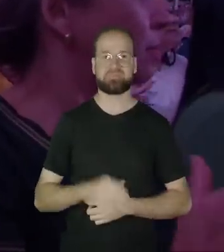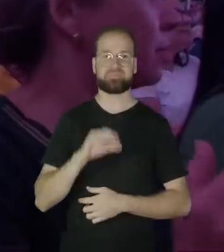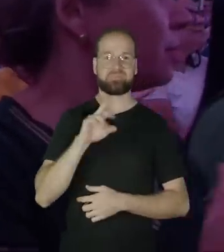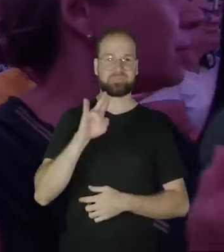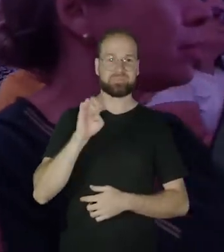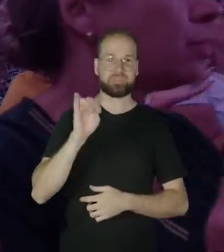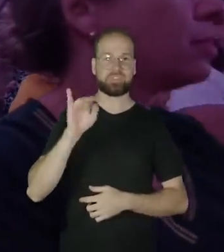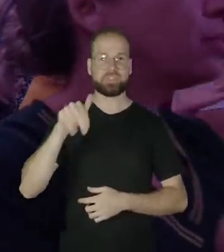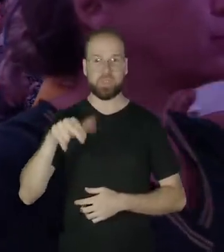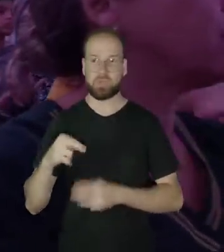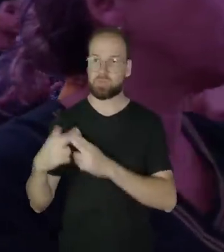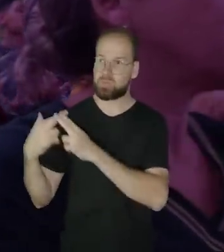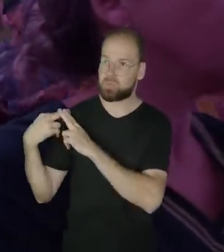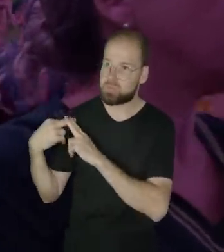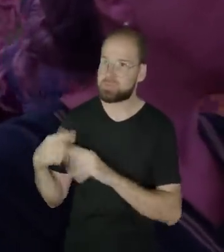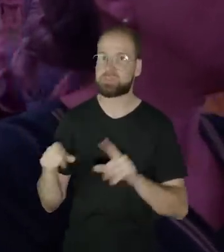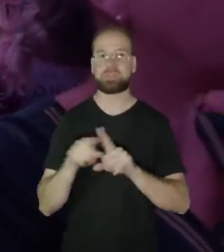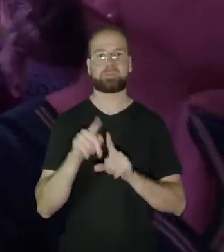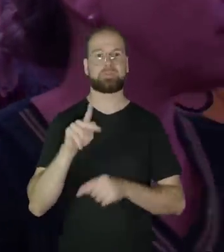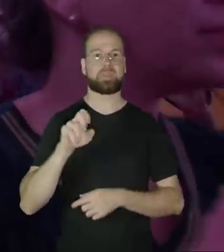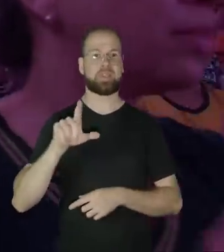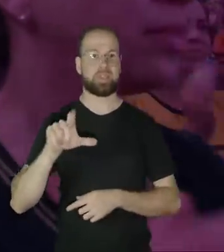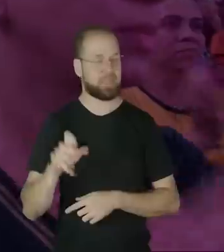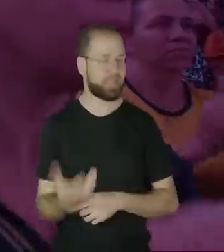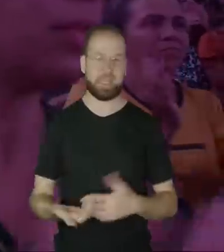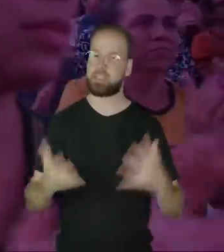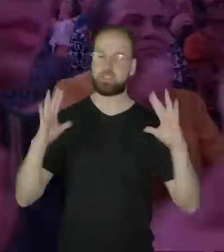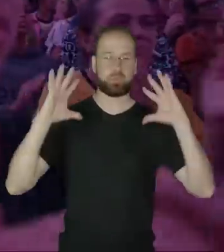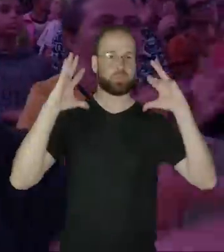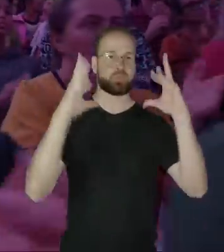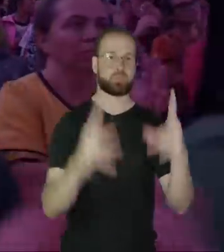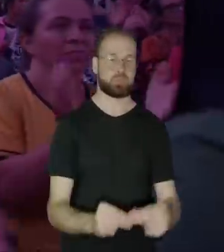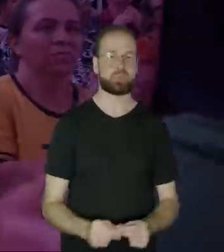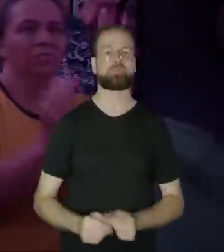Cristiano, Pelé, venham aqui todos, todos.